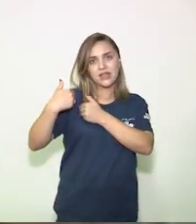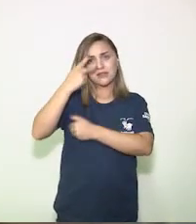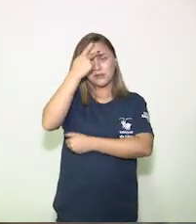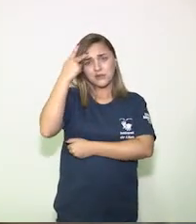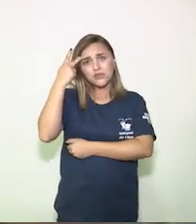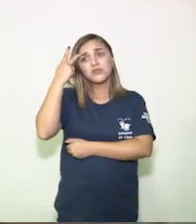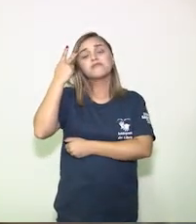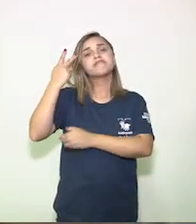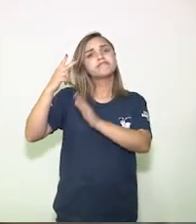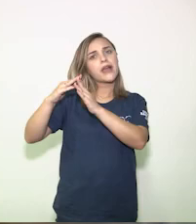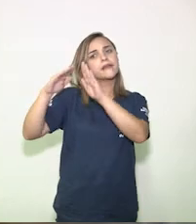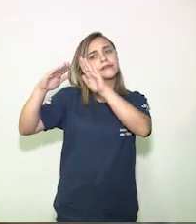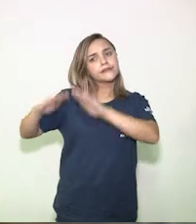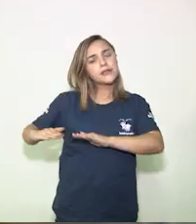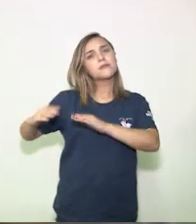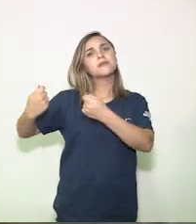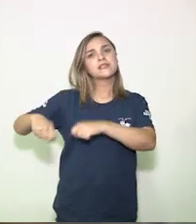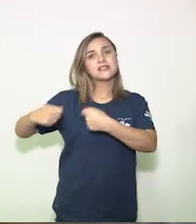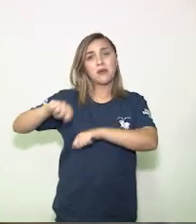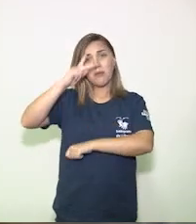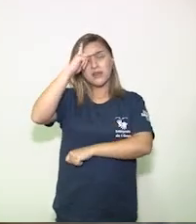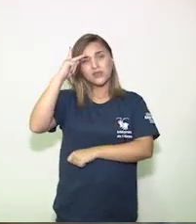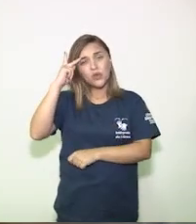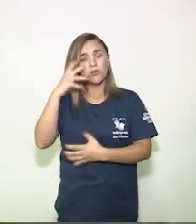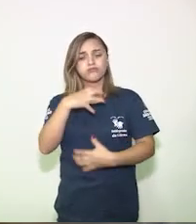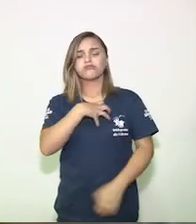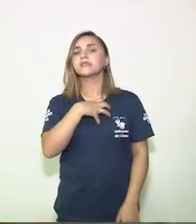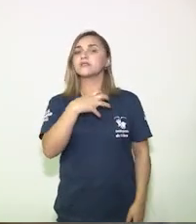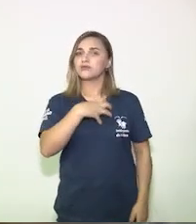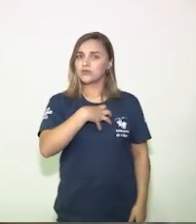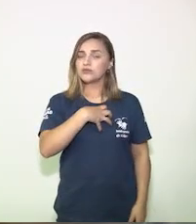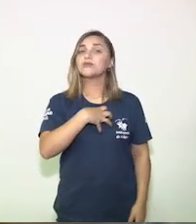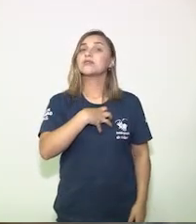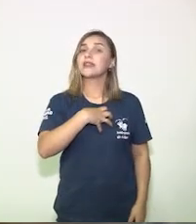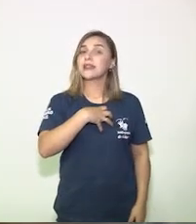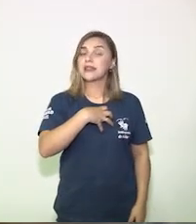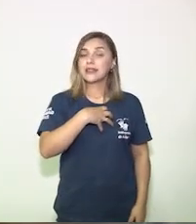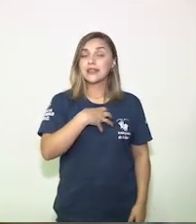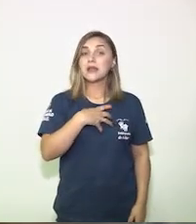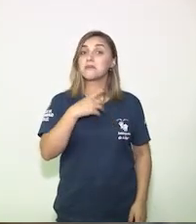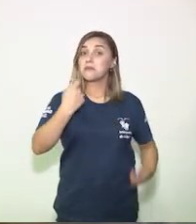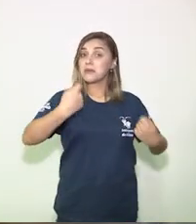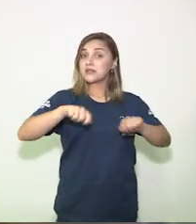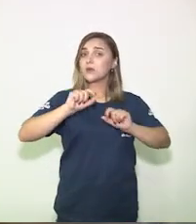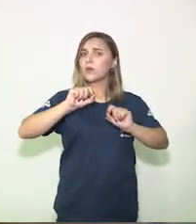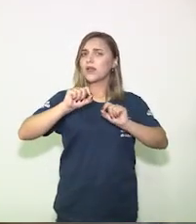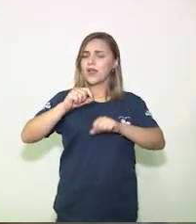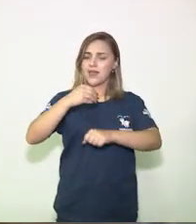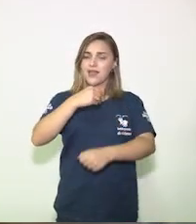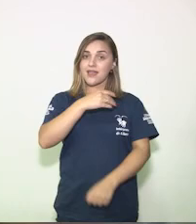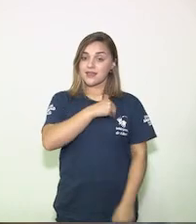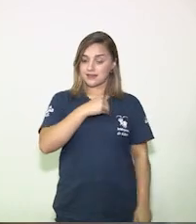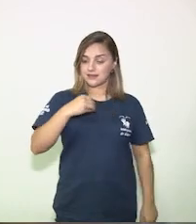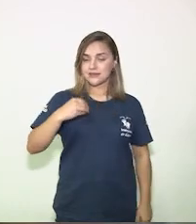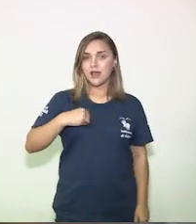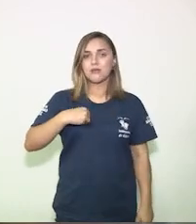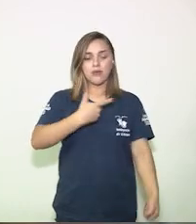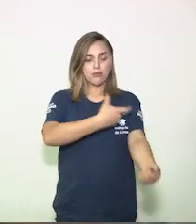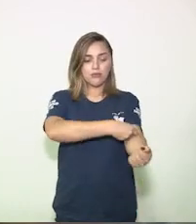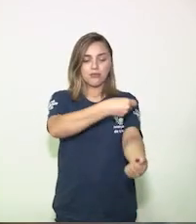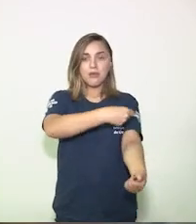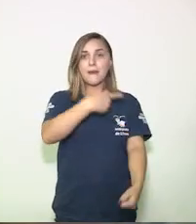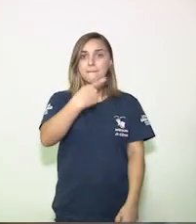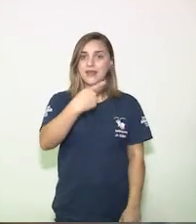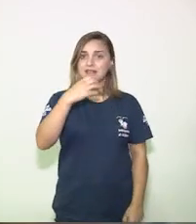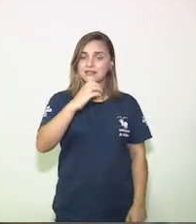precisa ter quarentena. Então, todo sintomático deve ser colhido o PCR, e é assim que o